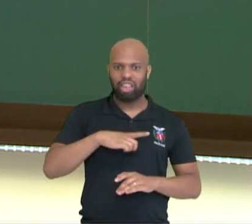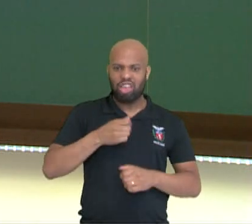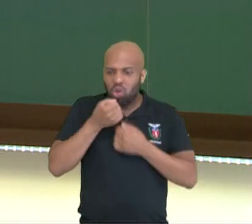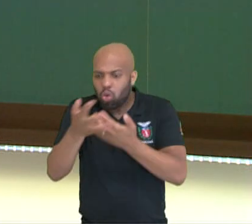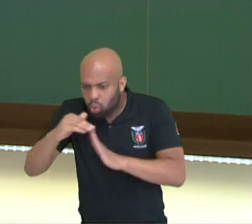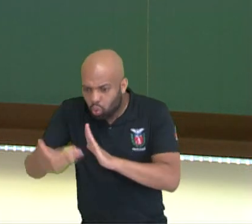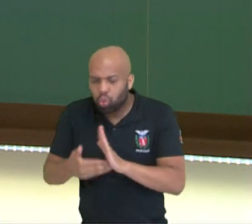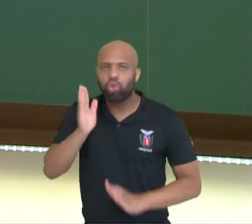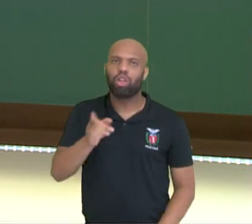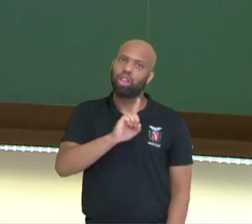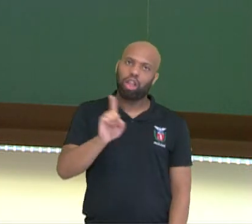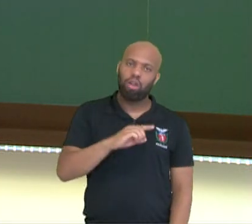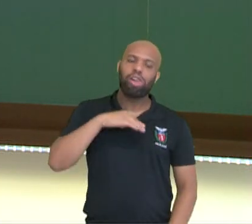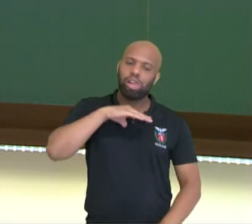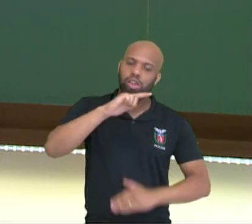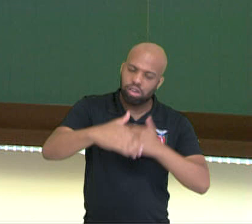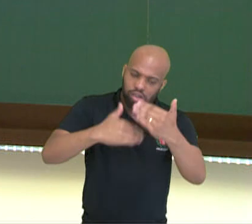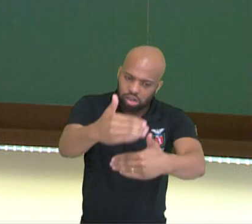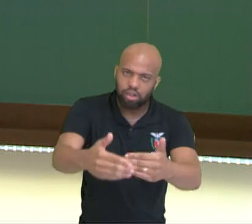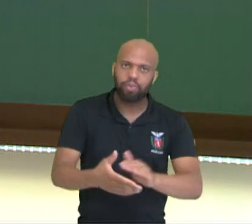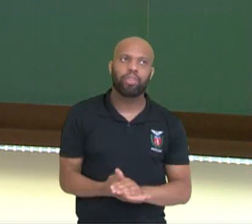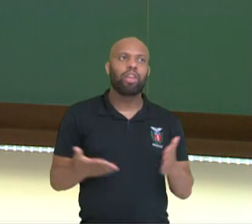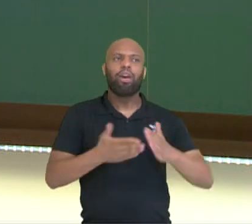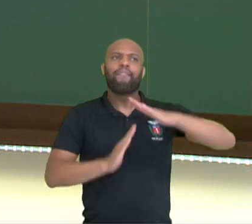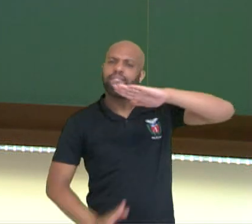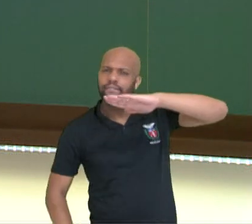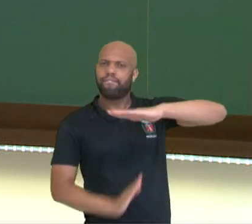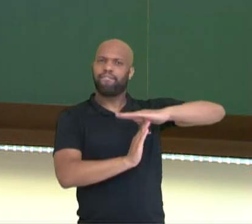Esse exemplo que a gente viu aqui do Monsieur Sclier,